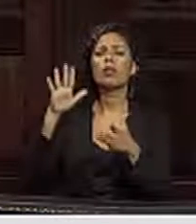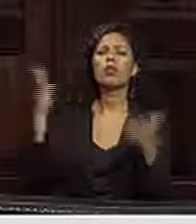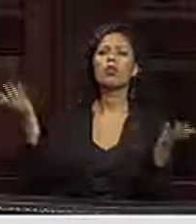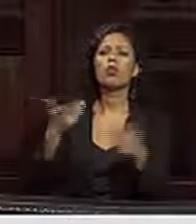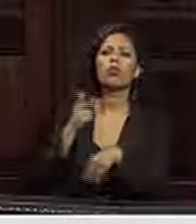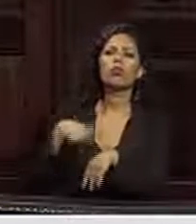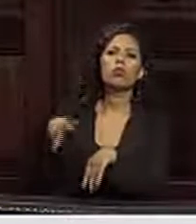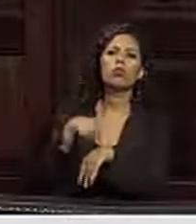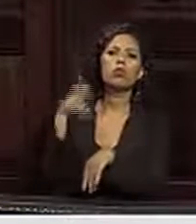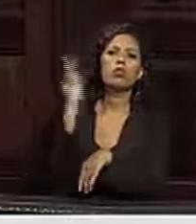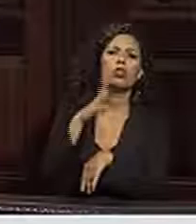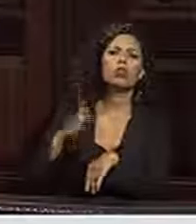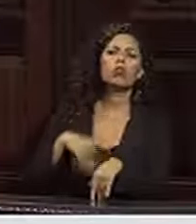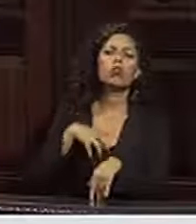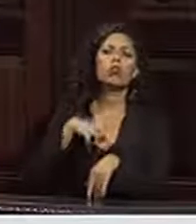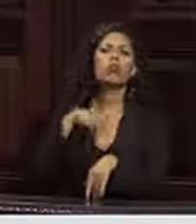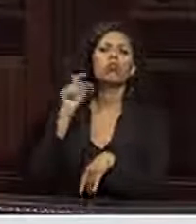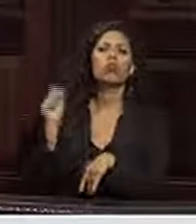é um